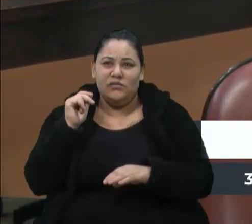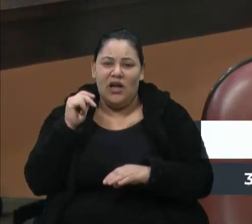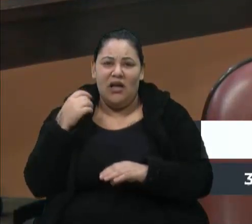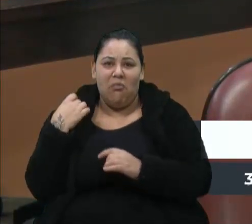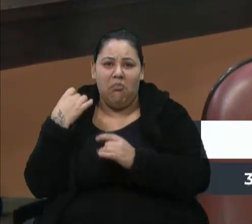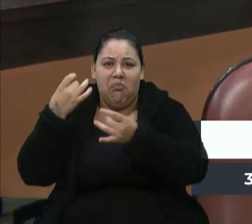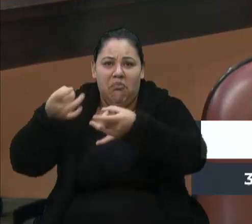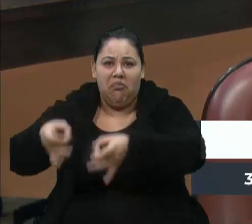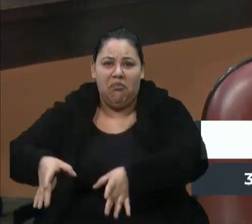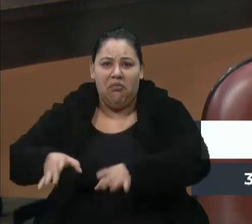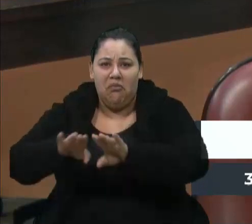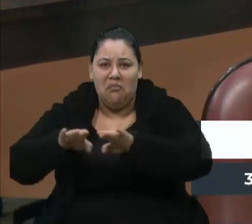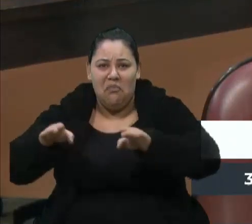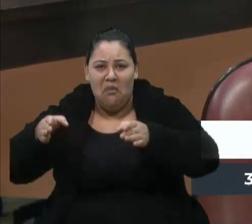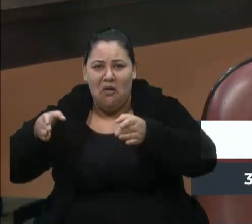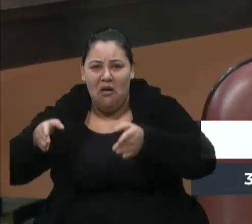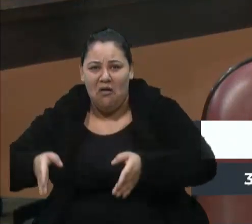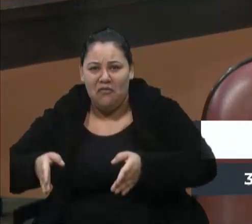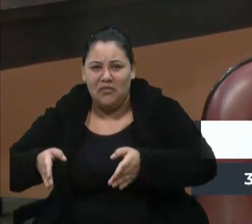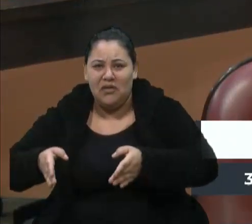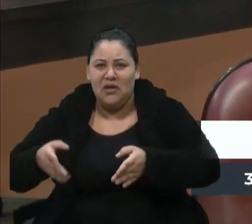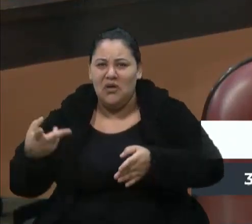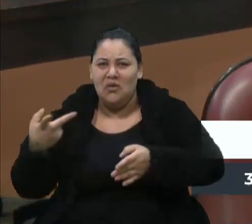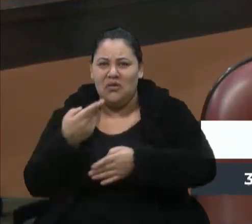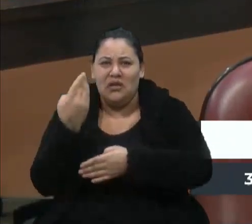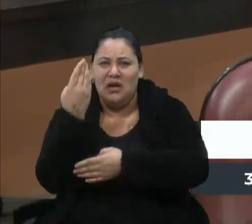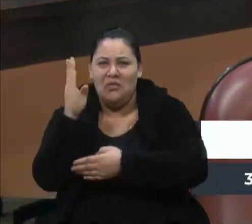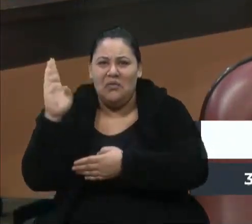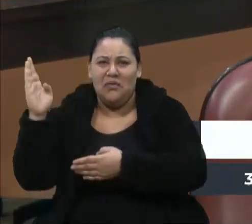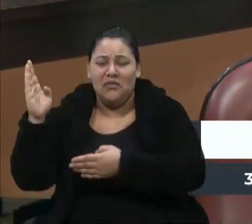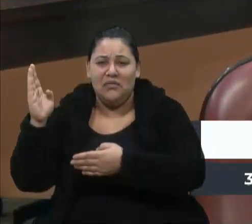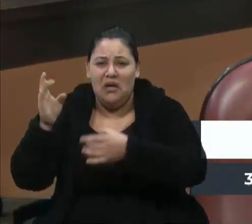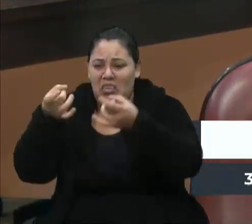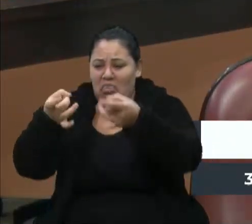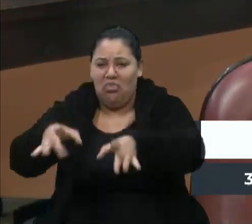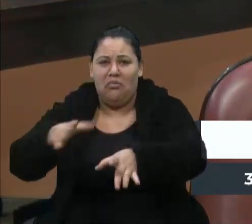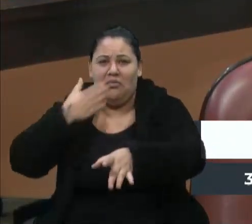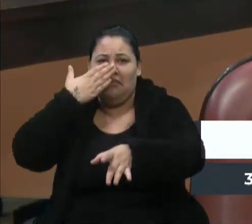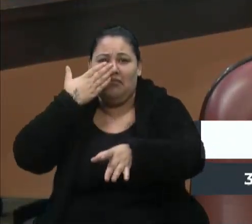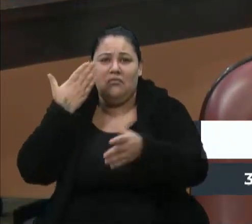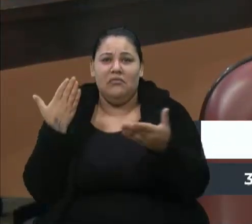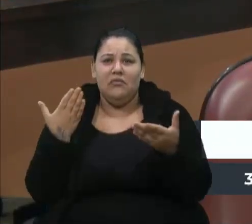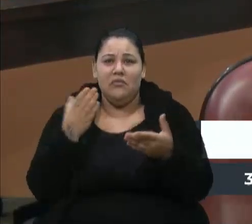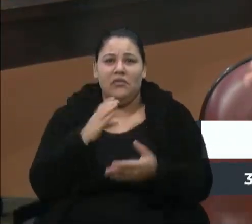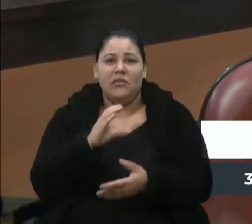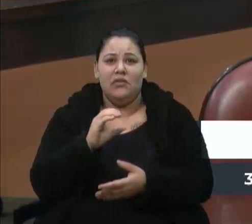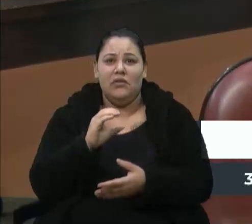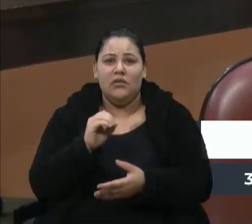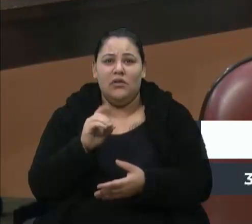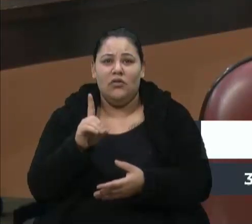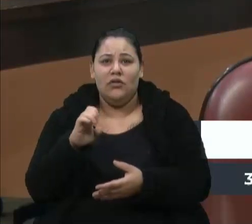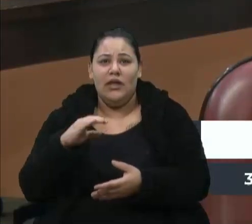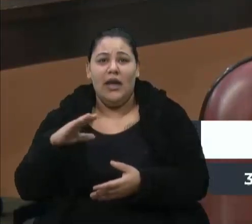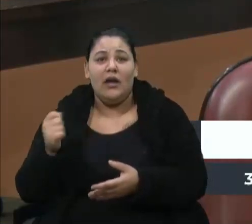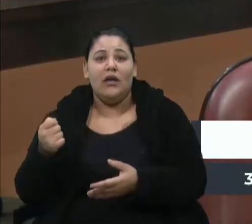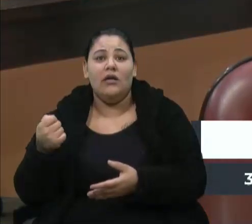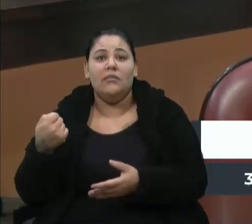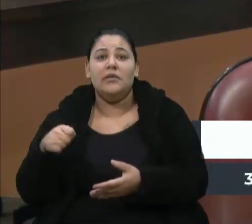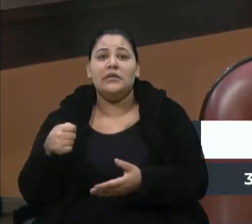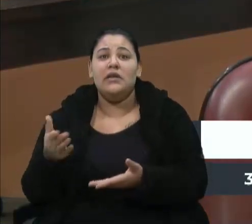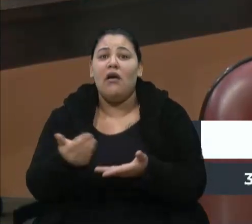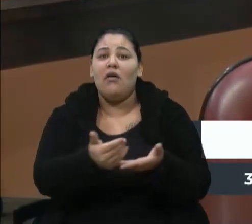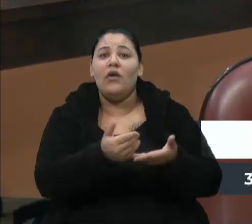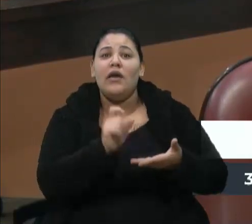na semana passada, podaram a árvore dentro do terreno, está tudo lá na frente. E a Codeca topa tudo, tem que ir lá recolher, quem é que paga